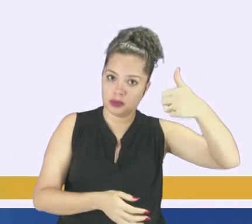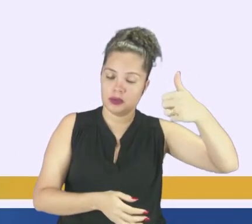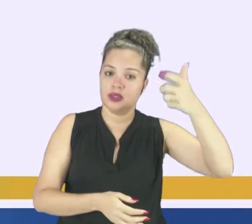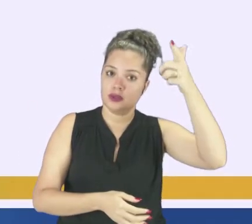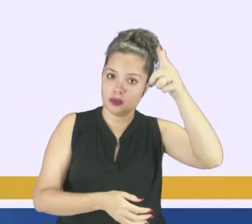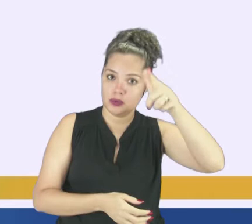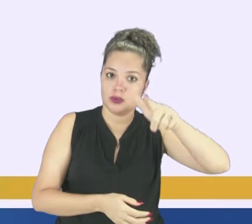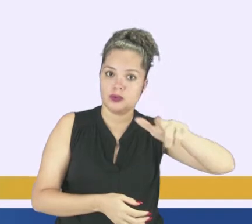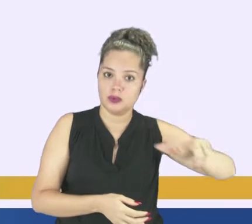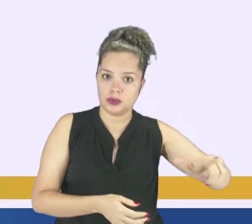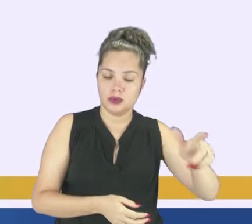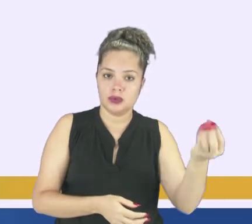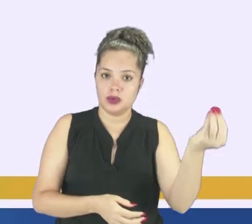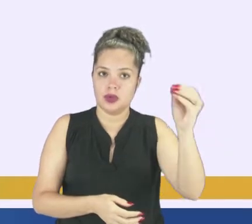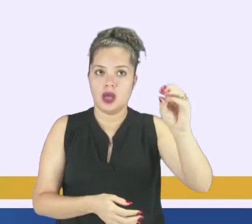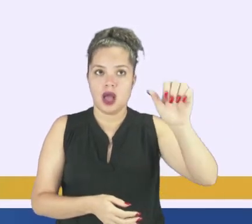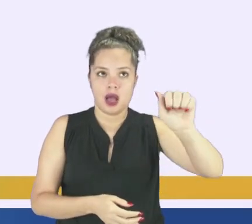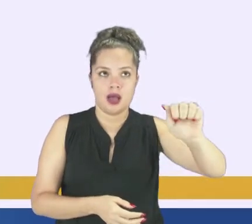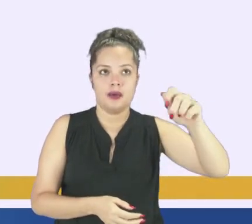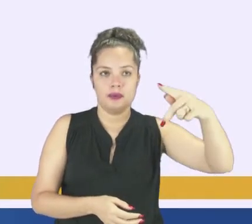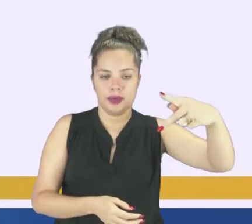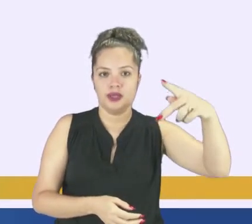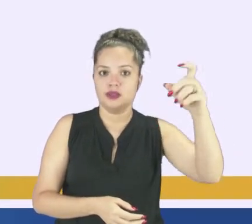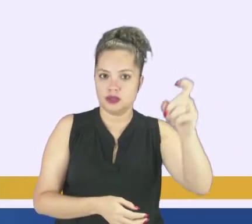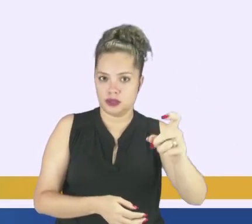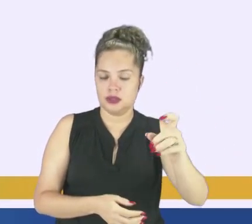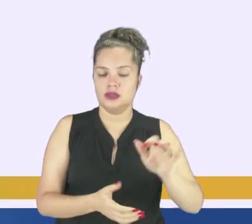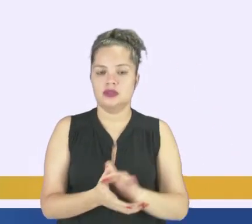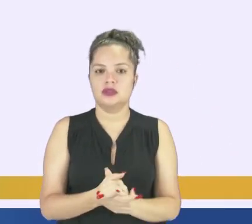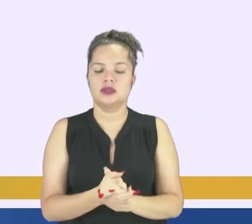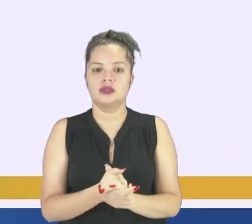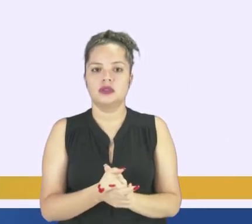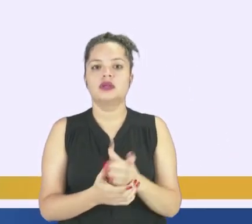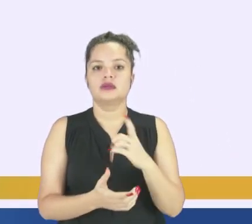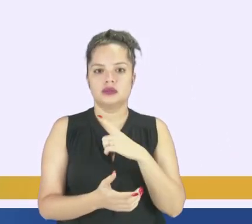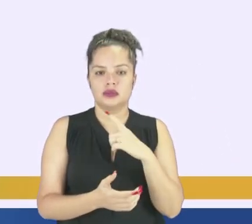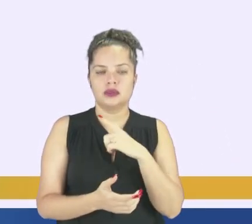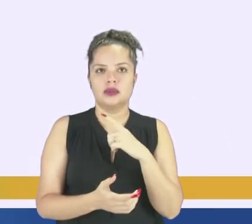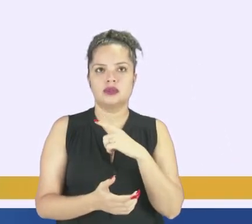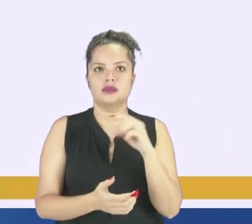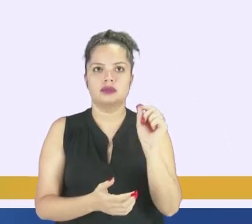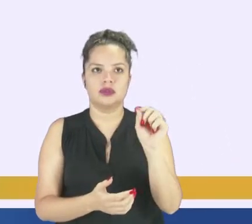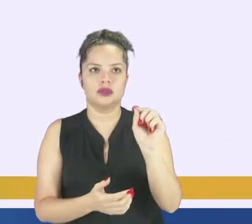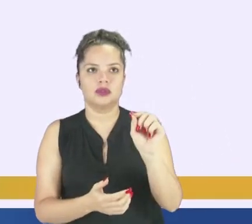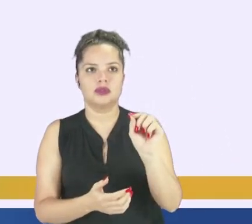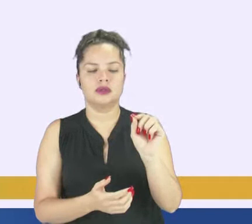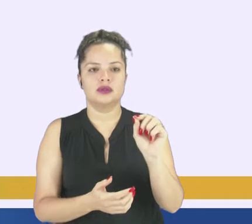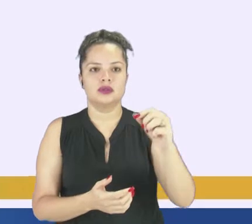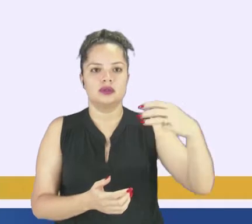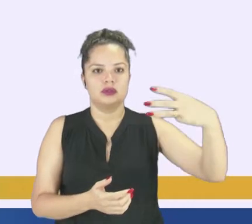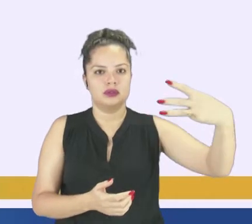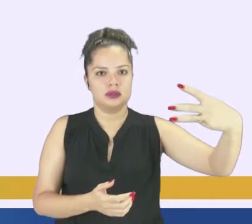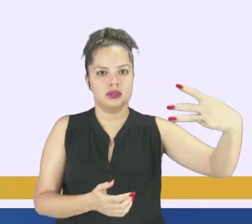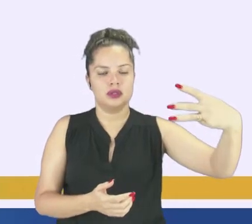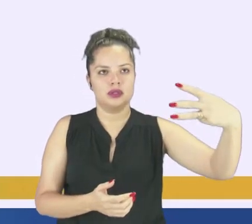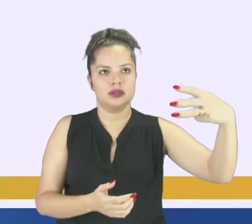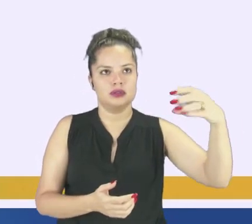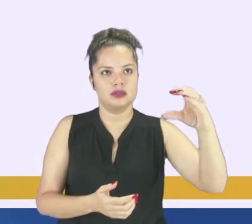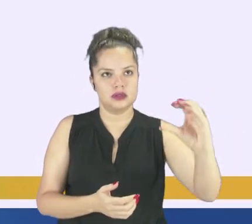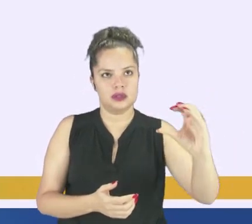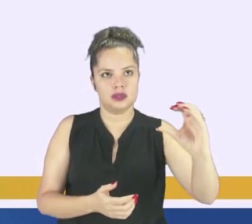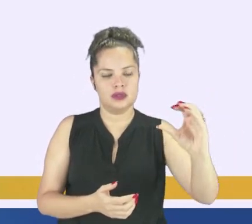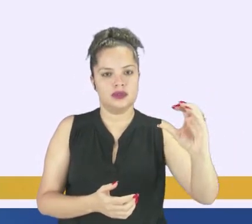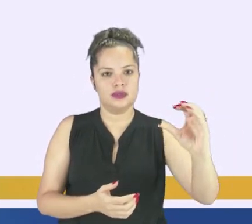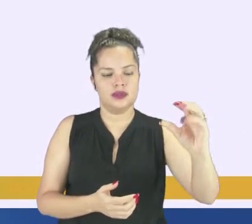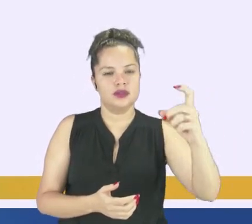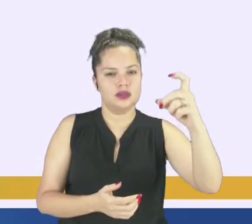repetir o AP de x. E aí vamos usar o termo semelhante e aí vamos trabalhar o segundo membro dessas